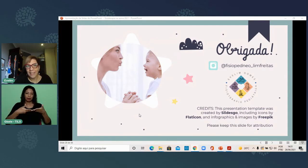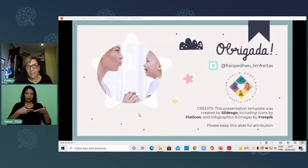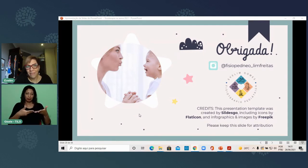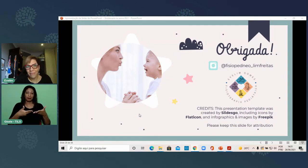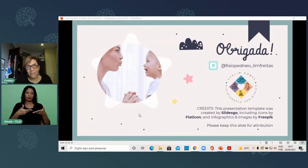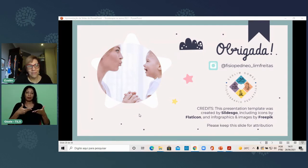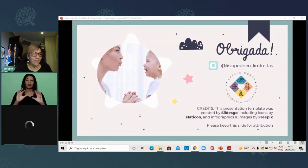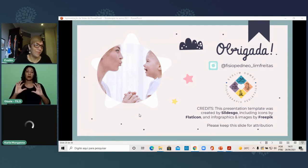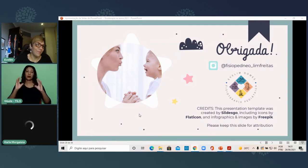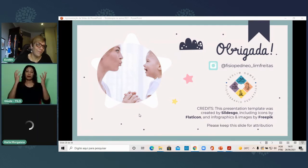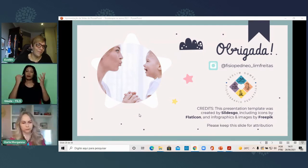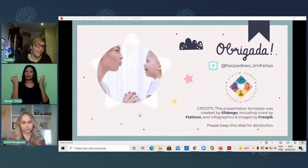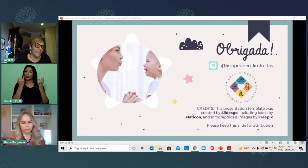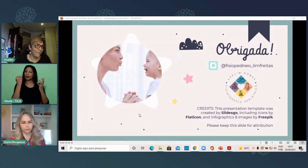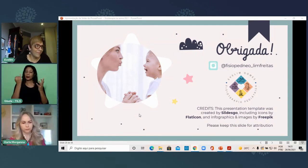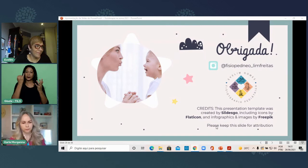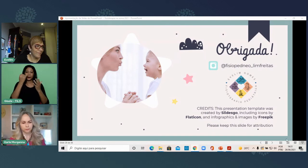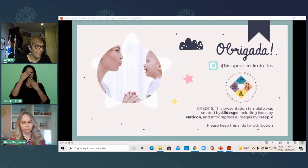muito obrigada.